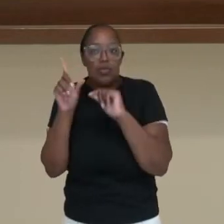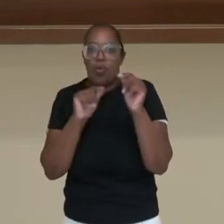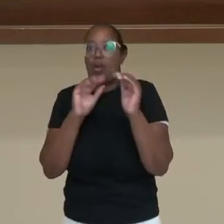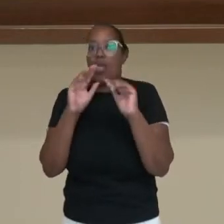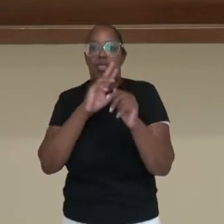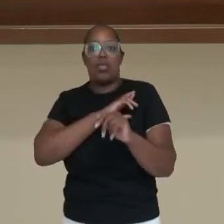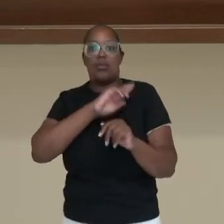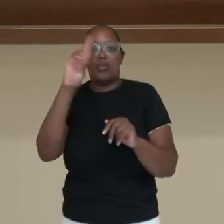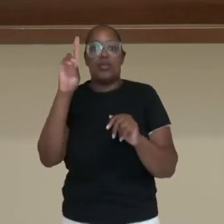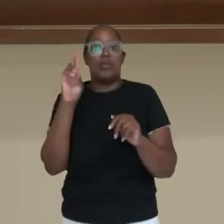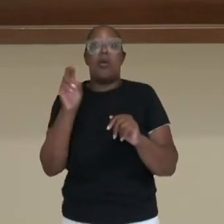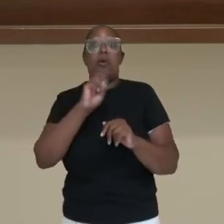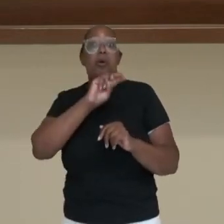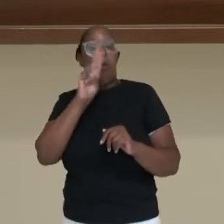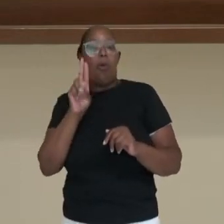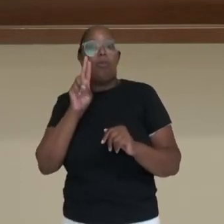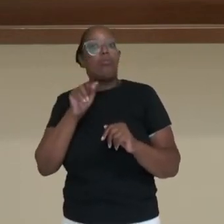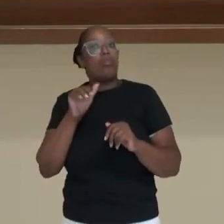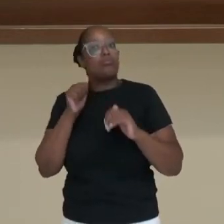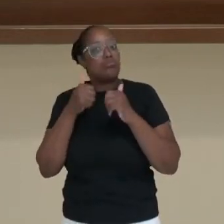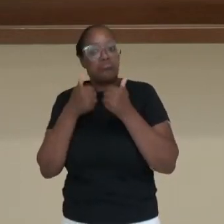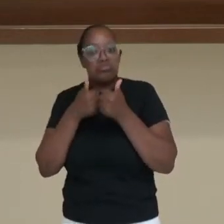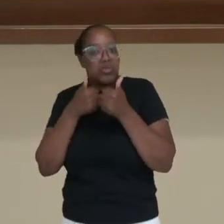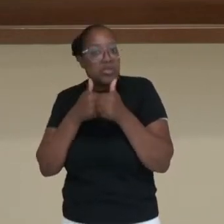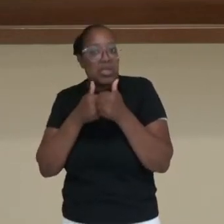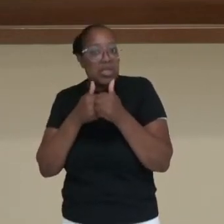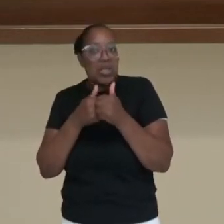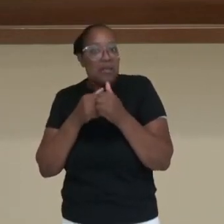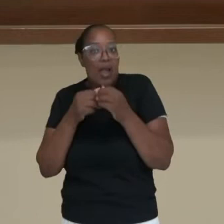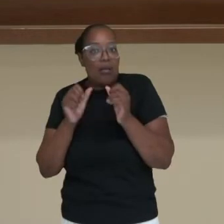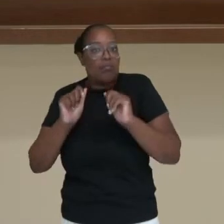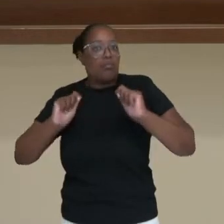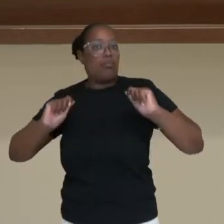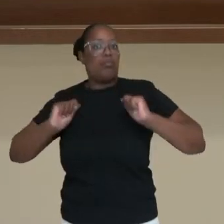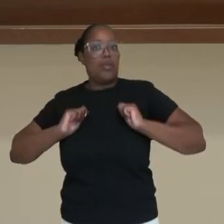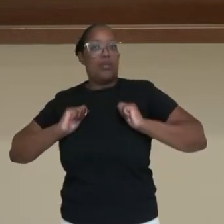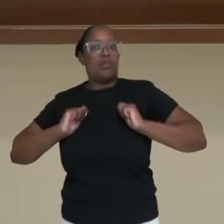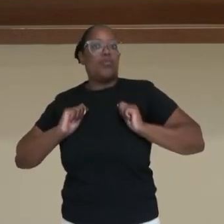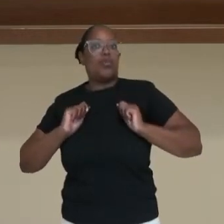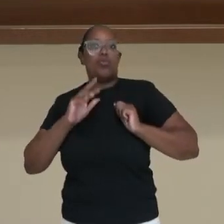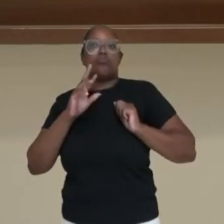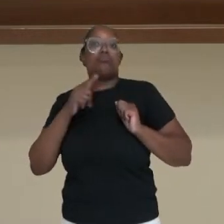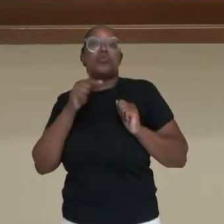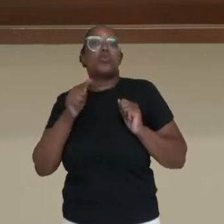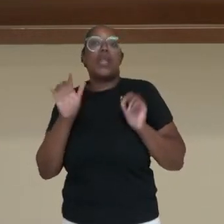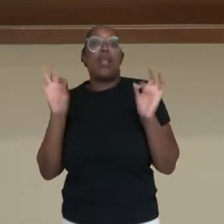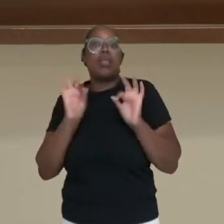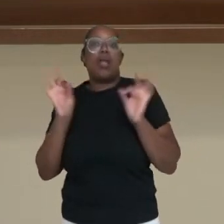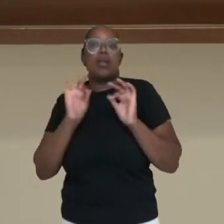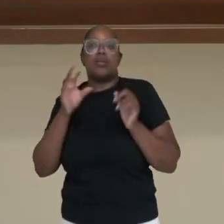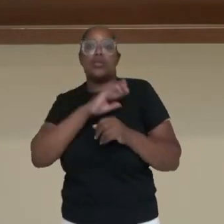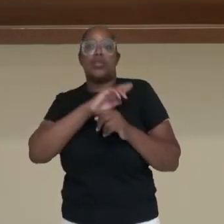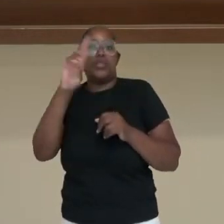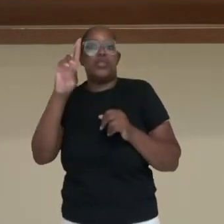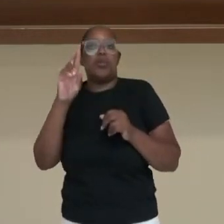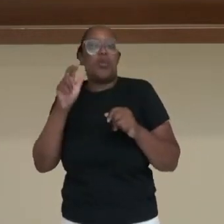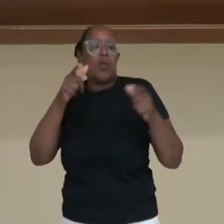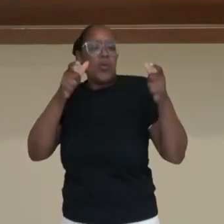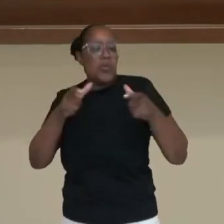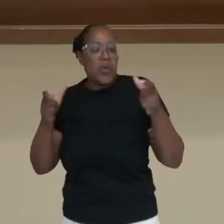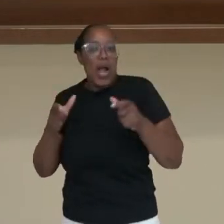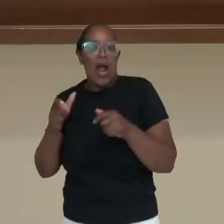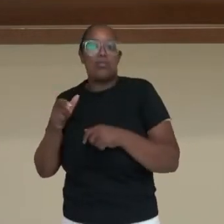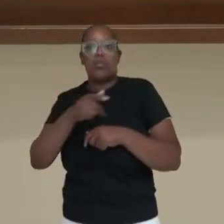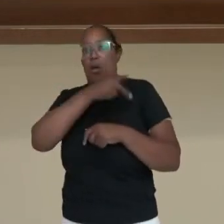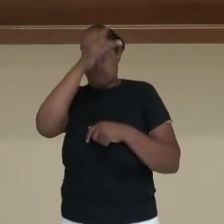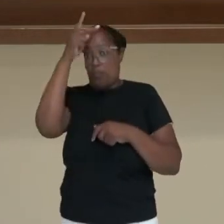livres para não seguir nenhuma religião, mas entendendo que em todos os espaços públicos, políticos, a religião